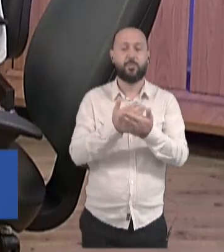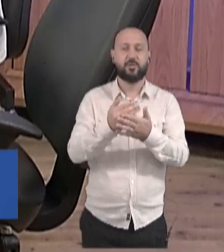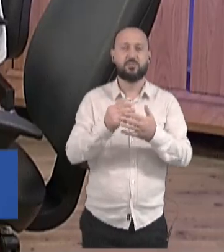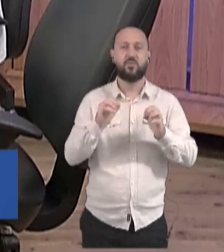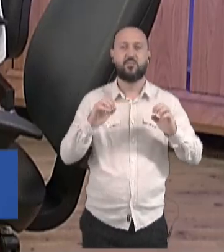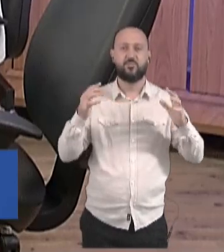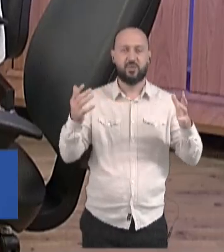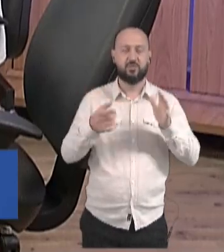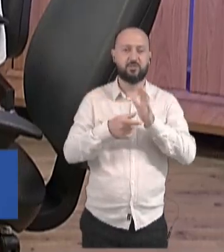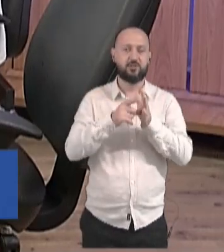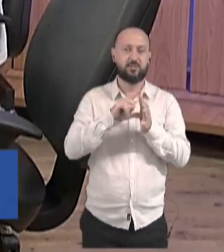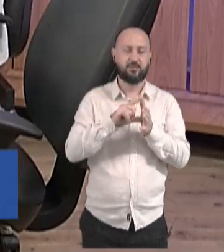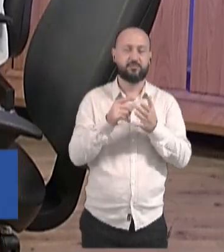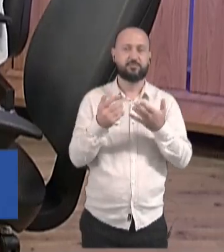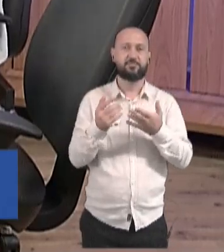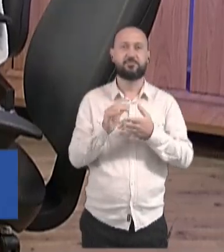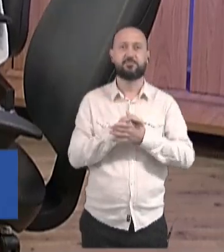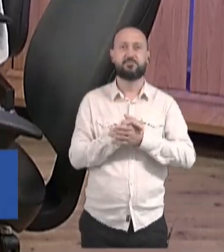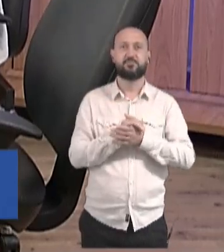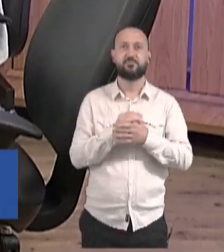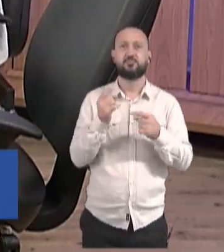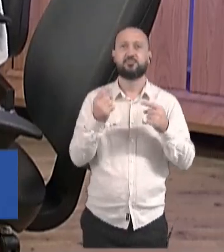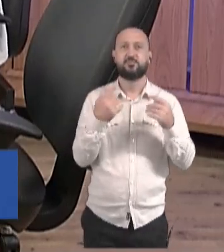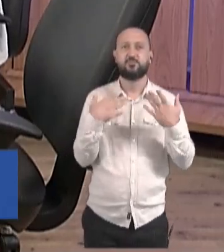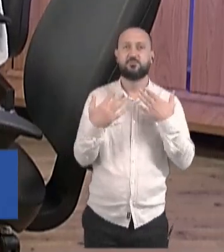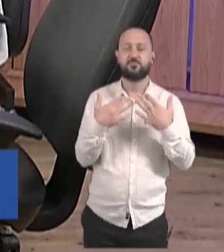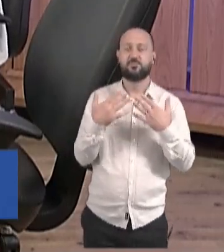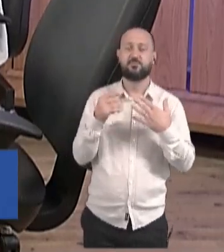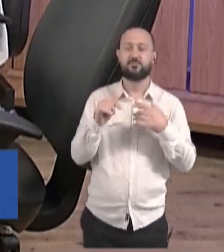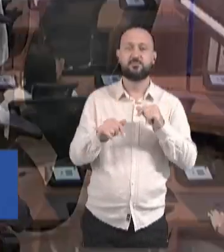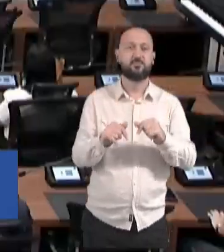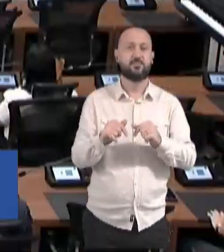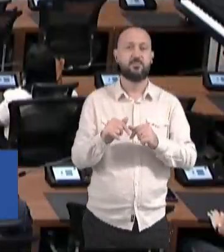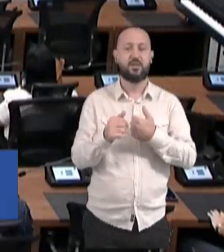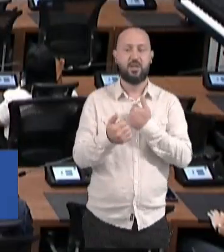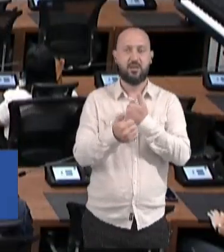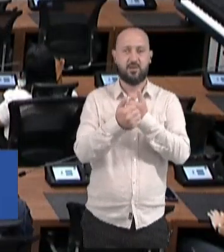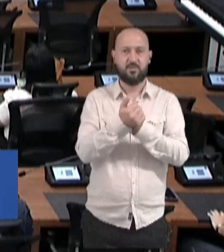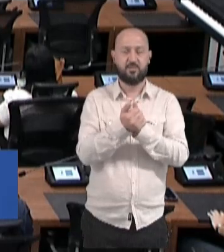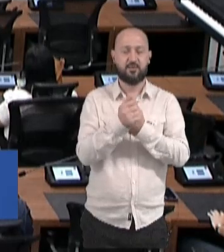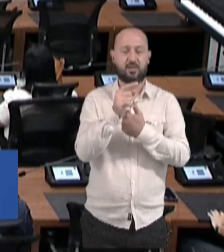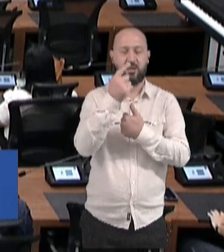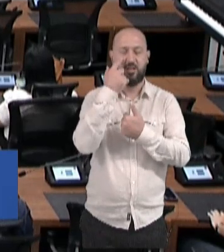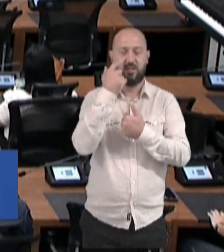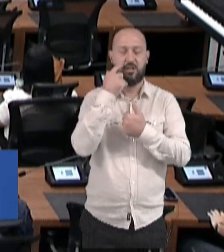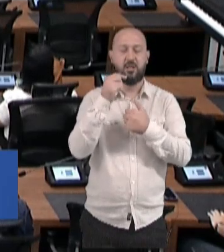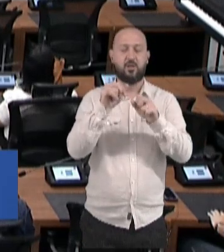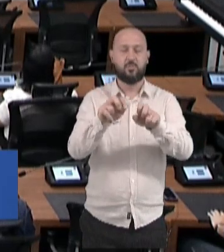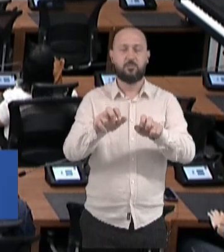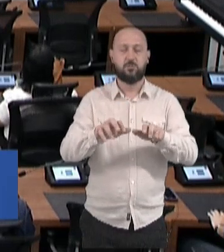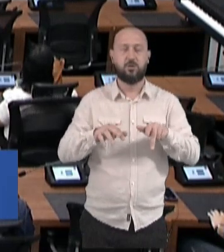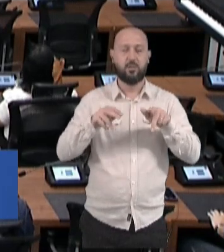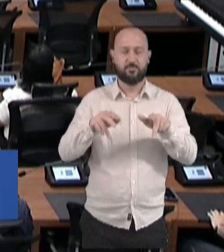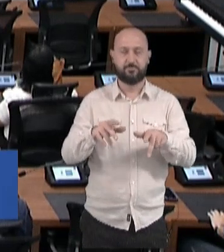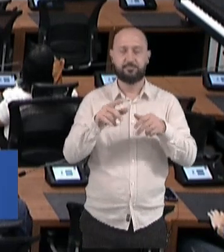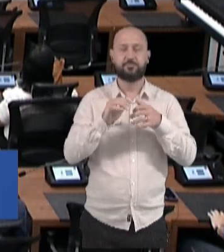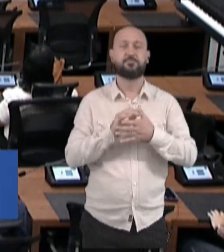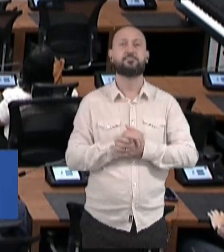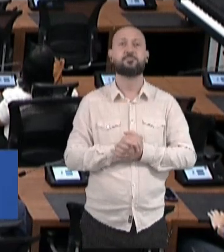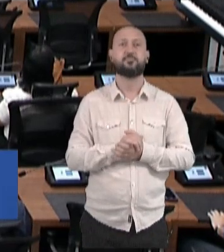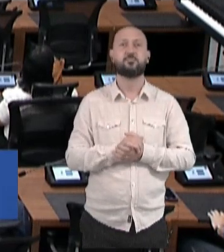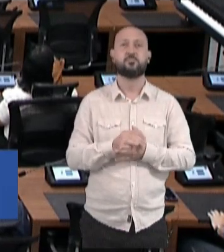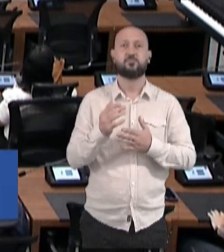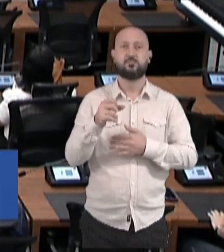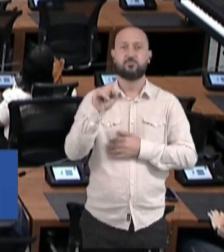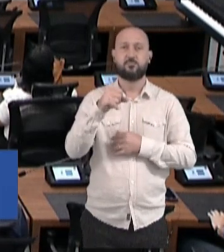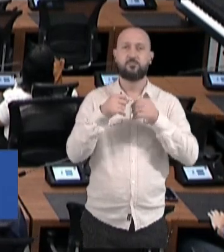evento. A gente está antecipando as discussões que vão acontecer daqui a pouquinho lá no plenário Júlio Maia. Bom, agora